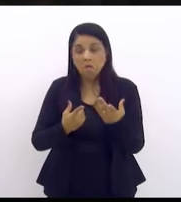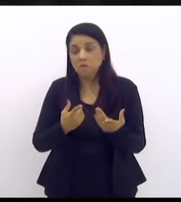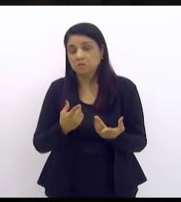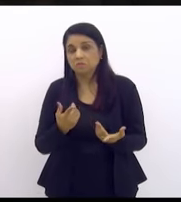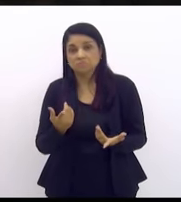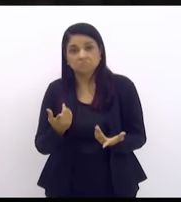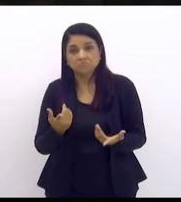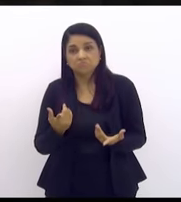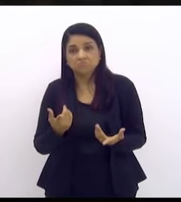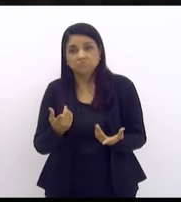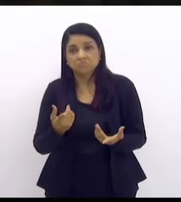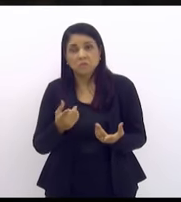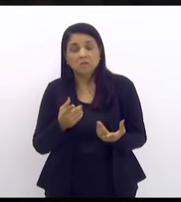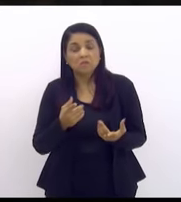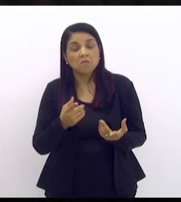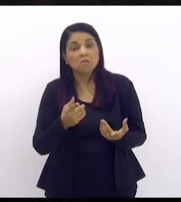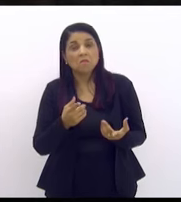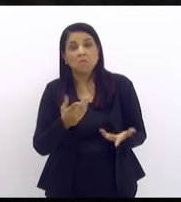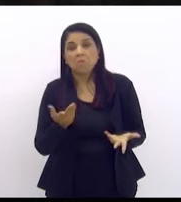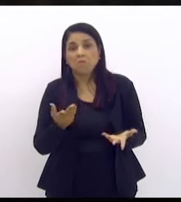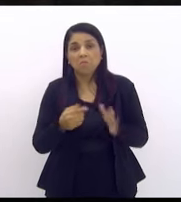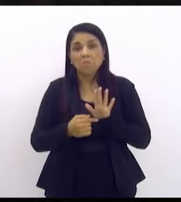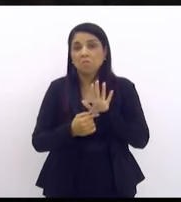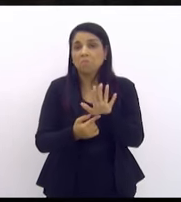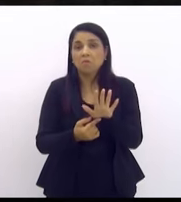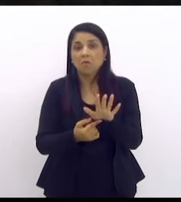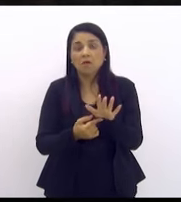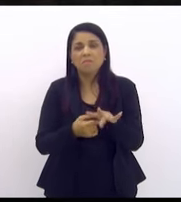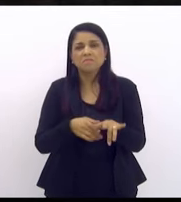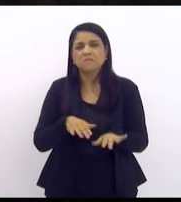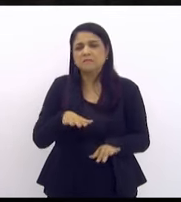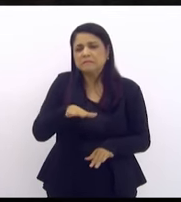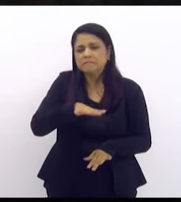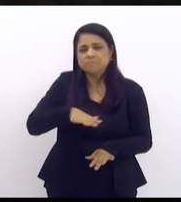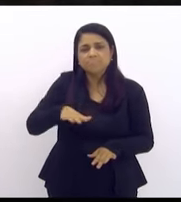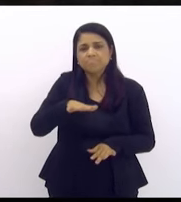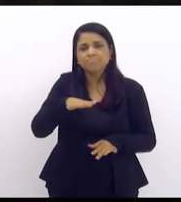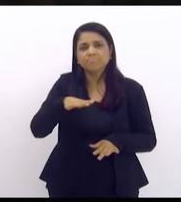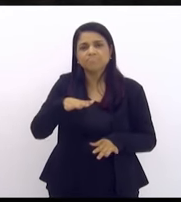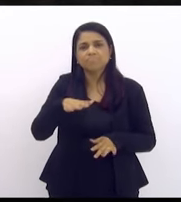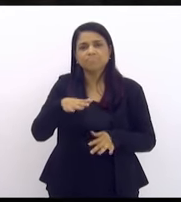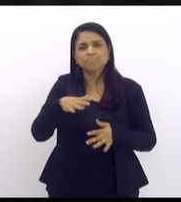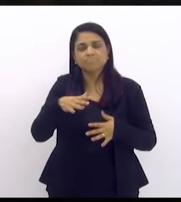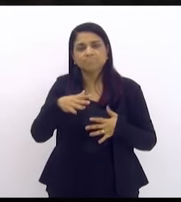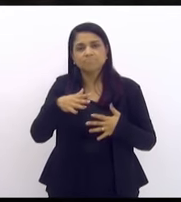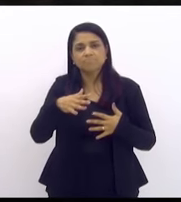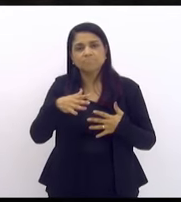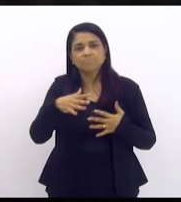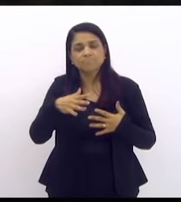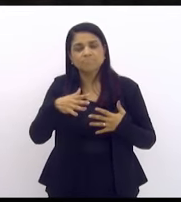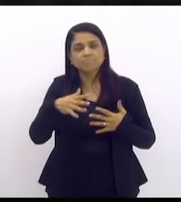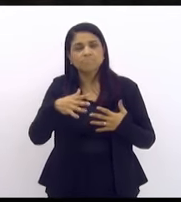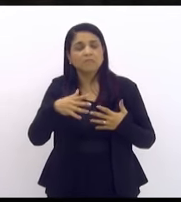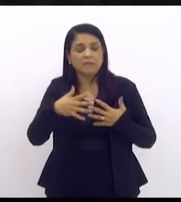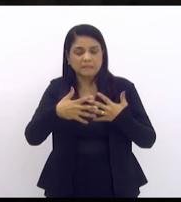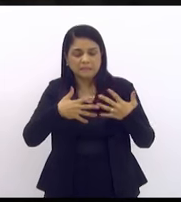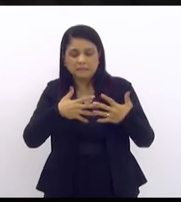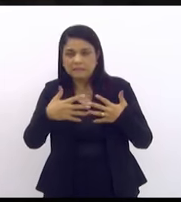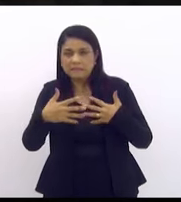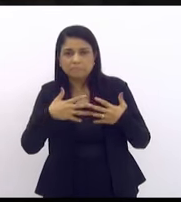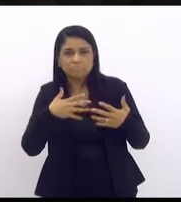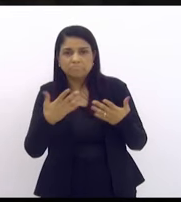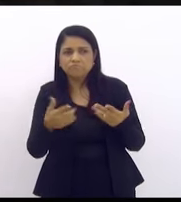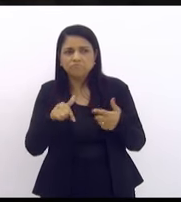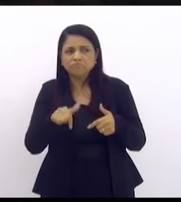na verdade, um plano muito no campo do abstrato. Então, a assessoria fiscal aqui da nossa LERJ ela